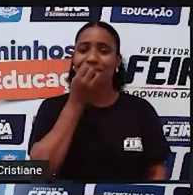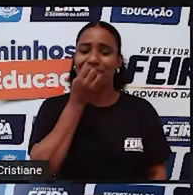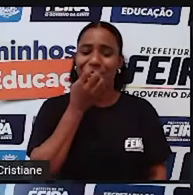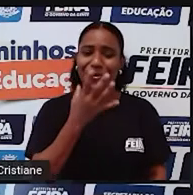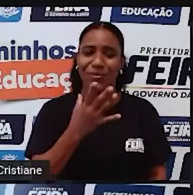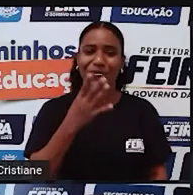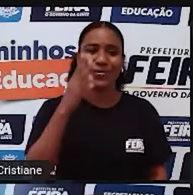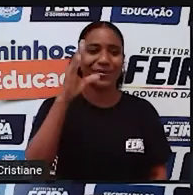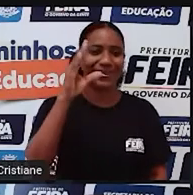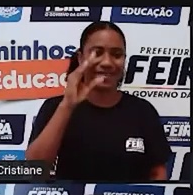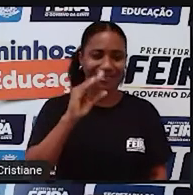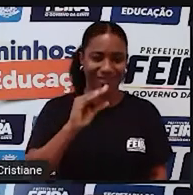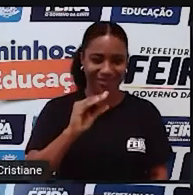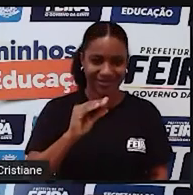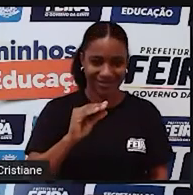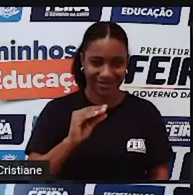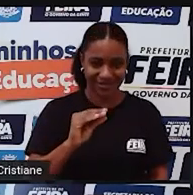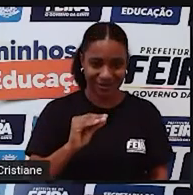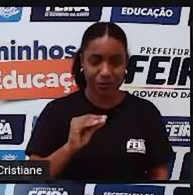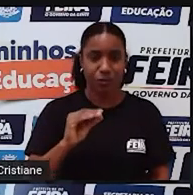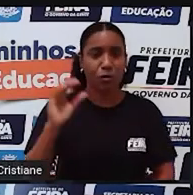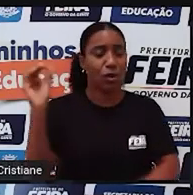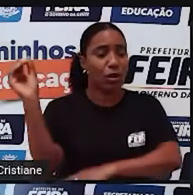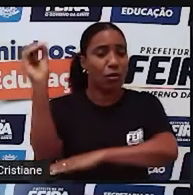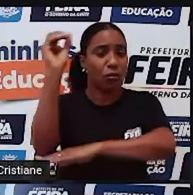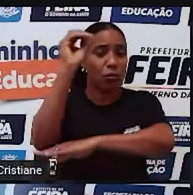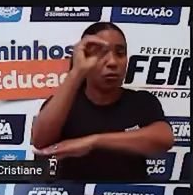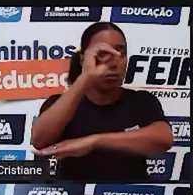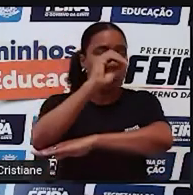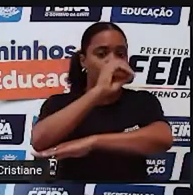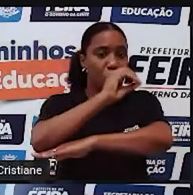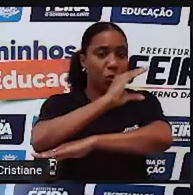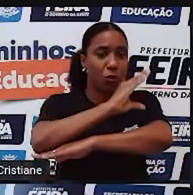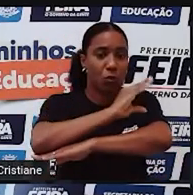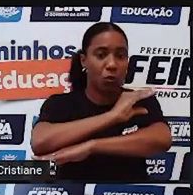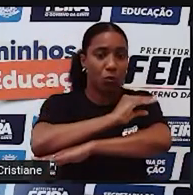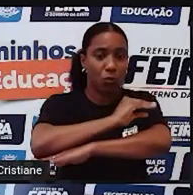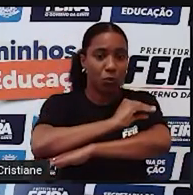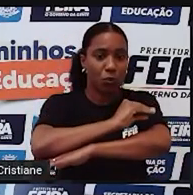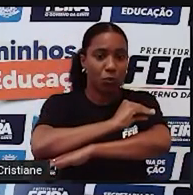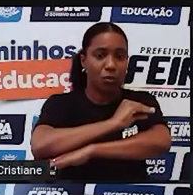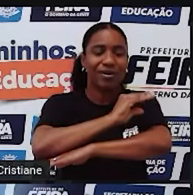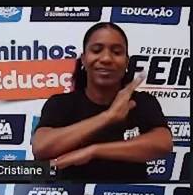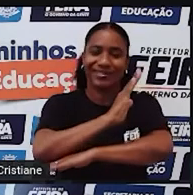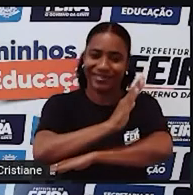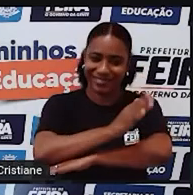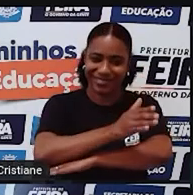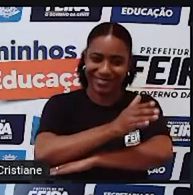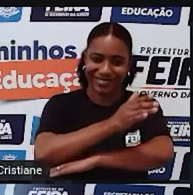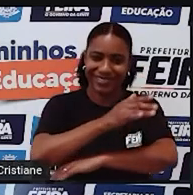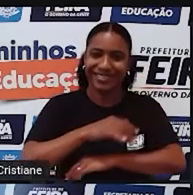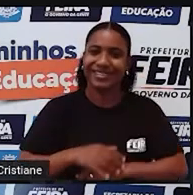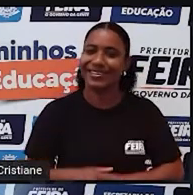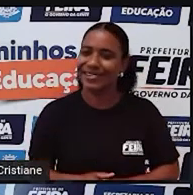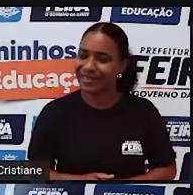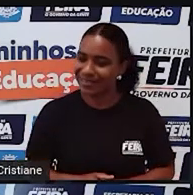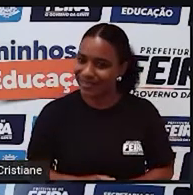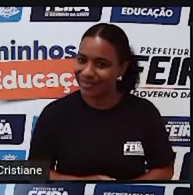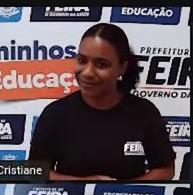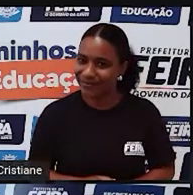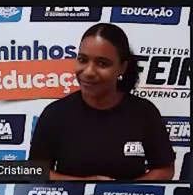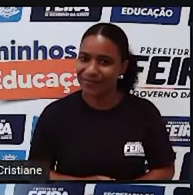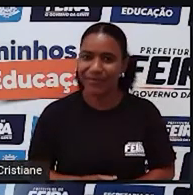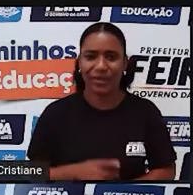utilizado após o pôr do sol, durante a noite. Ok? E por que então nós